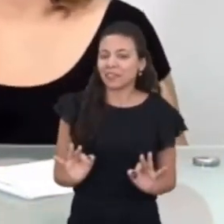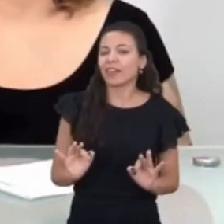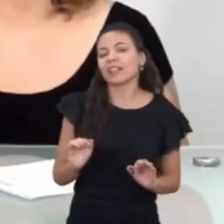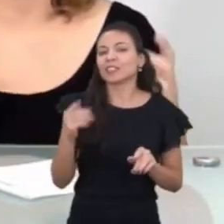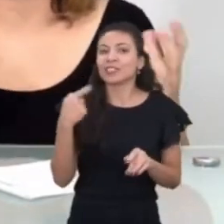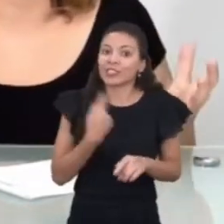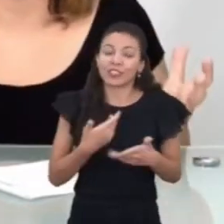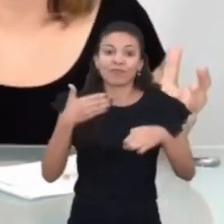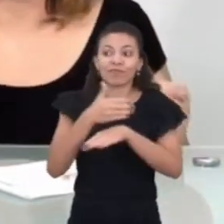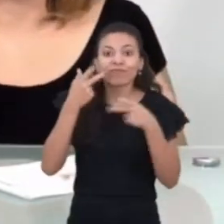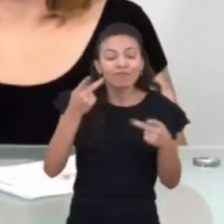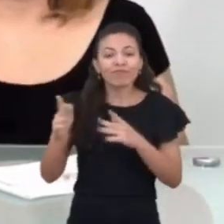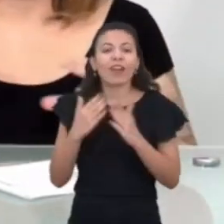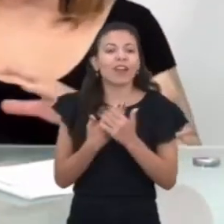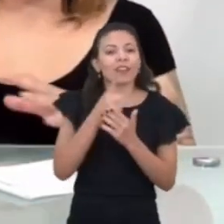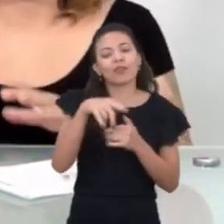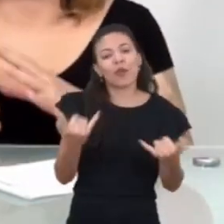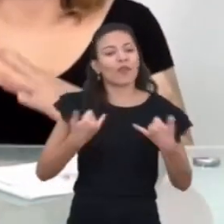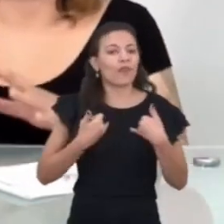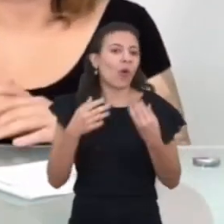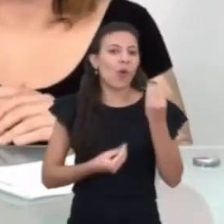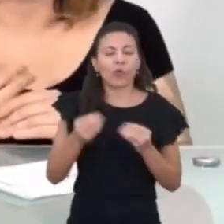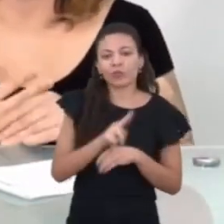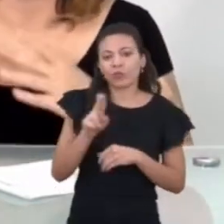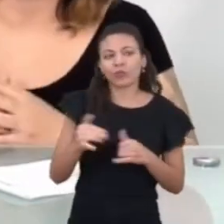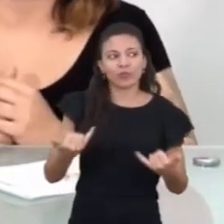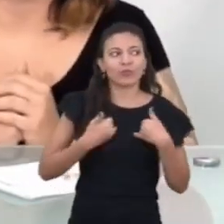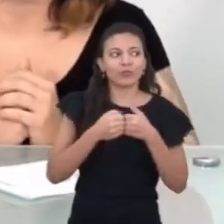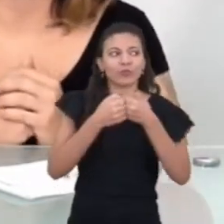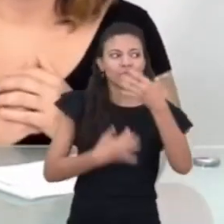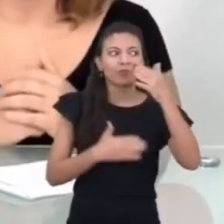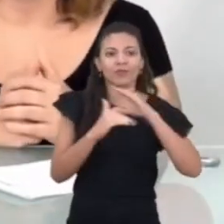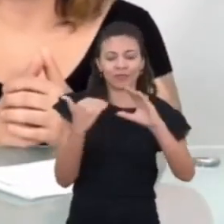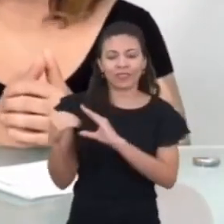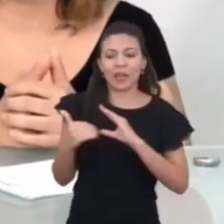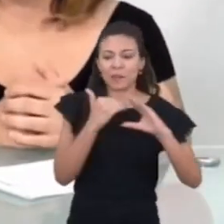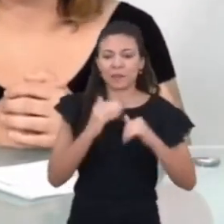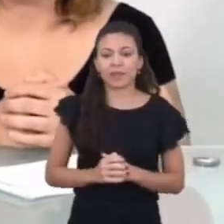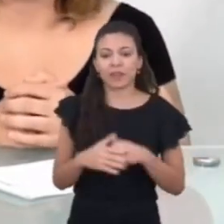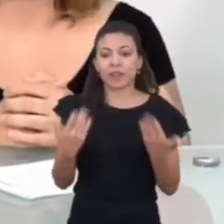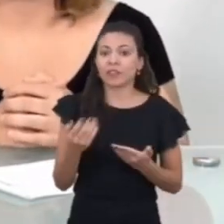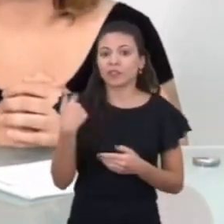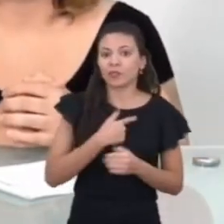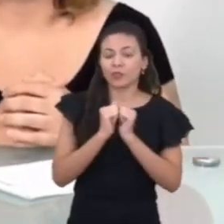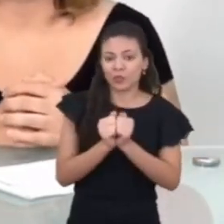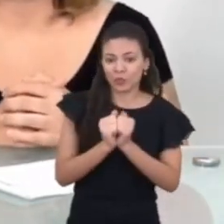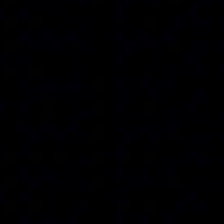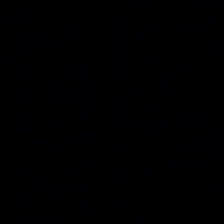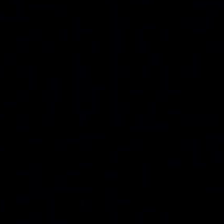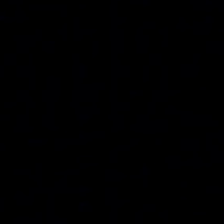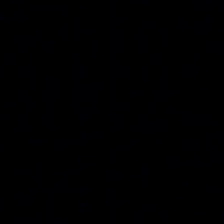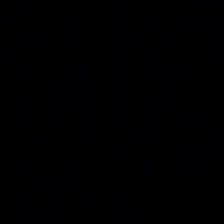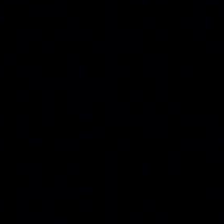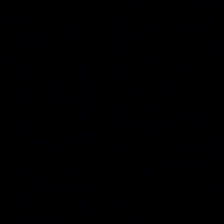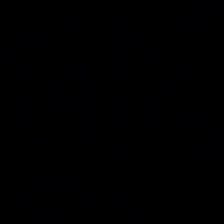escolas para ouvir de vocês um pouquinho de como que tá a utilização disso. Falem aí já pelo chat pra gente sentir, nos mandem esses feedbacks e vamos juntos aqui, tá bom? Boa tarde.